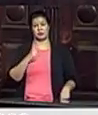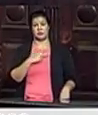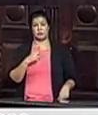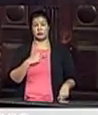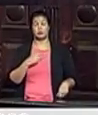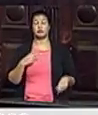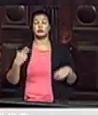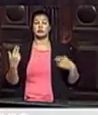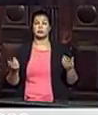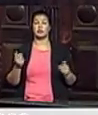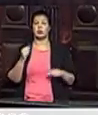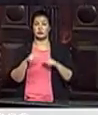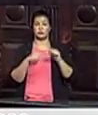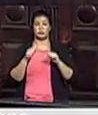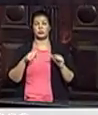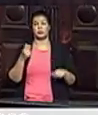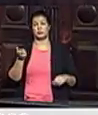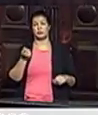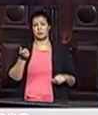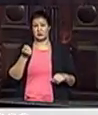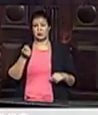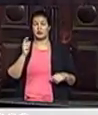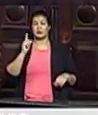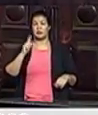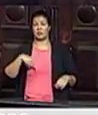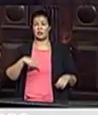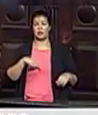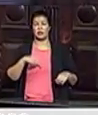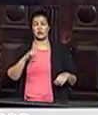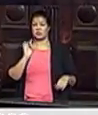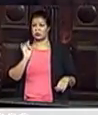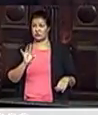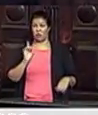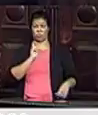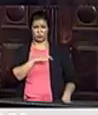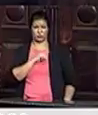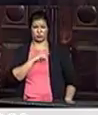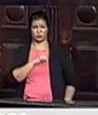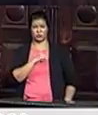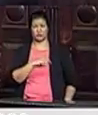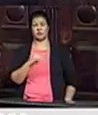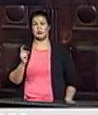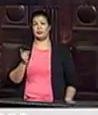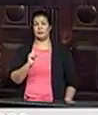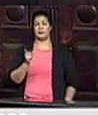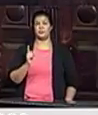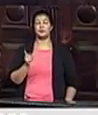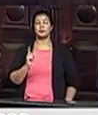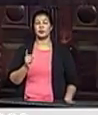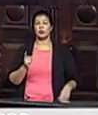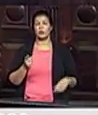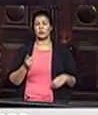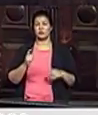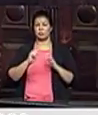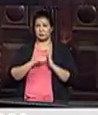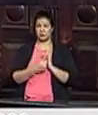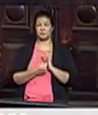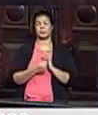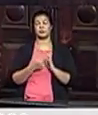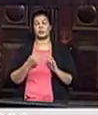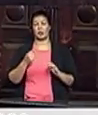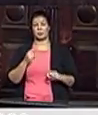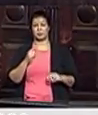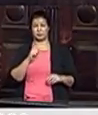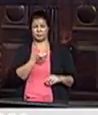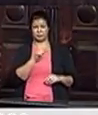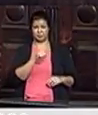da Previdência tem a ver não apenas com a crueldade de praticamente impedir a aposentadoria integral de